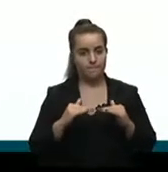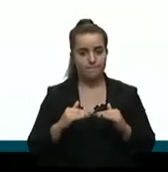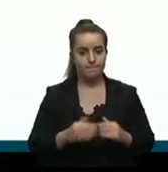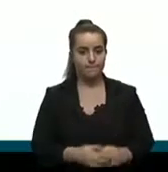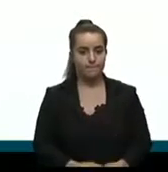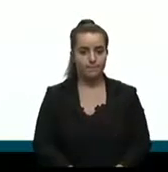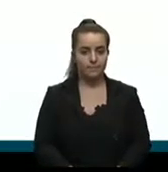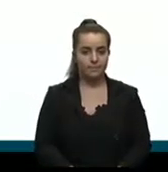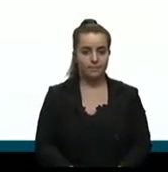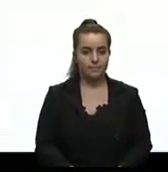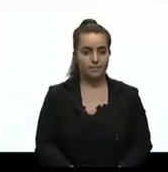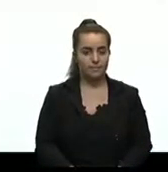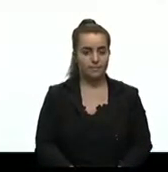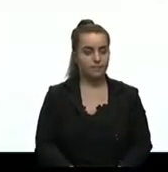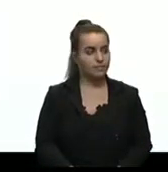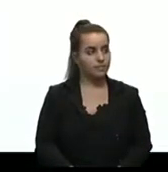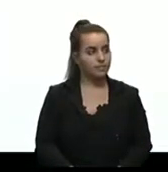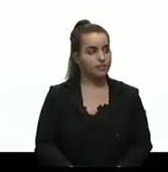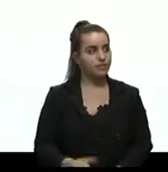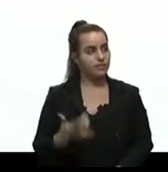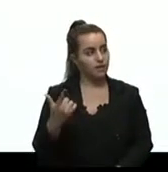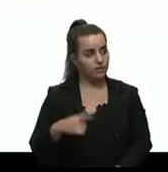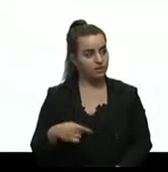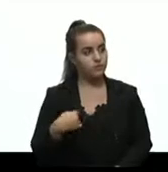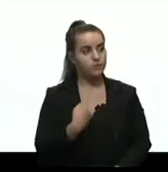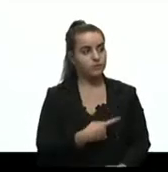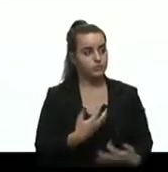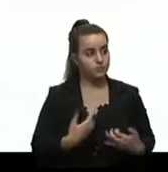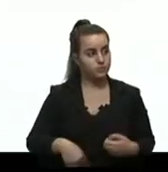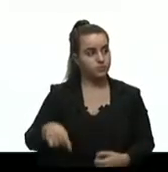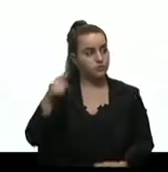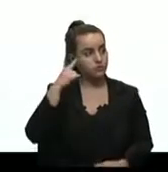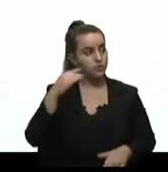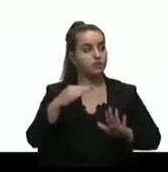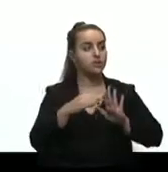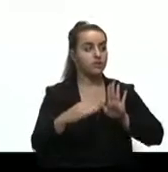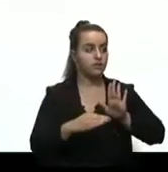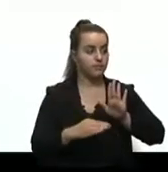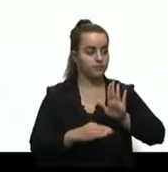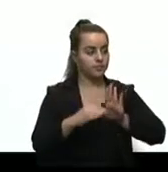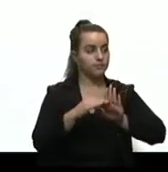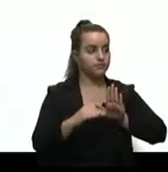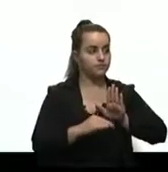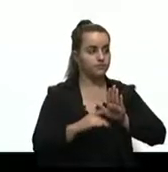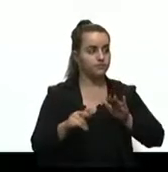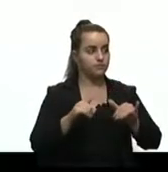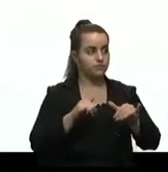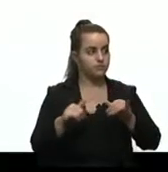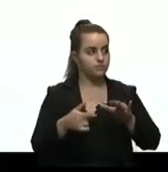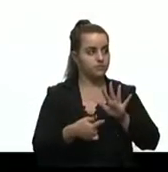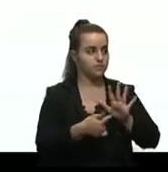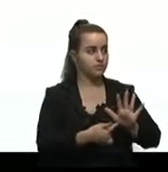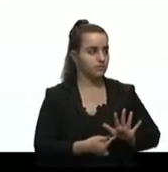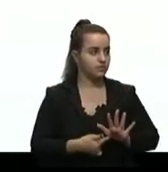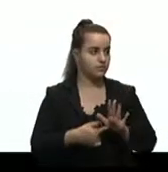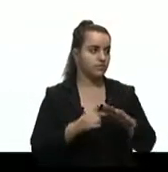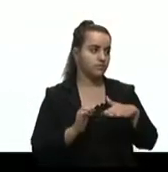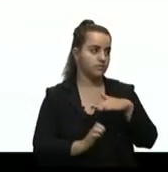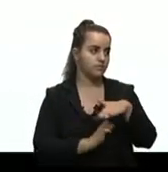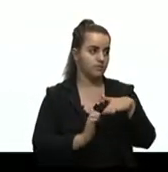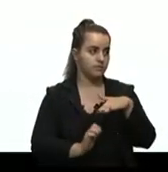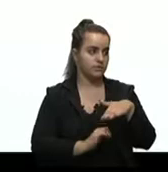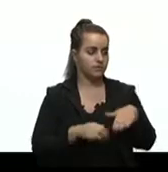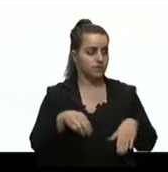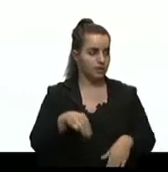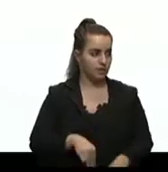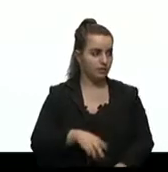170 centímetros. Novamente, nós vamos considerar a tabela com os dados da amostra da empresa M, os dados